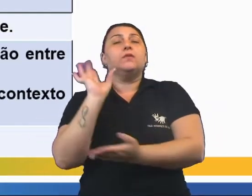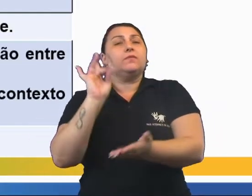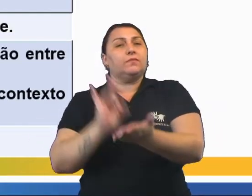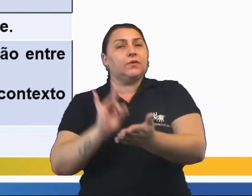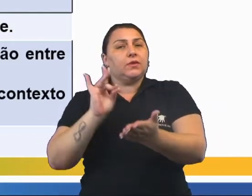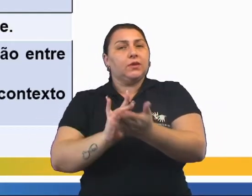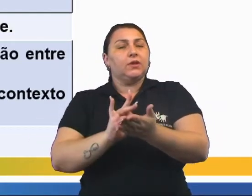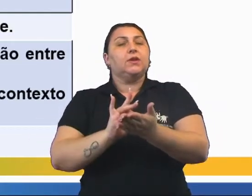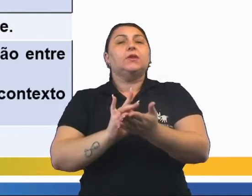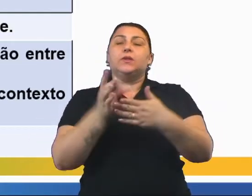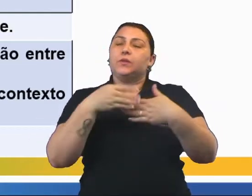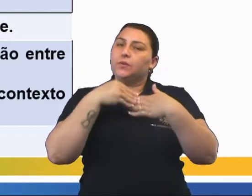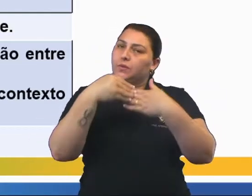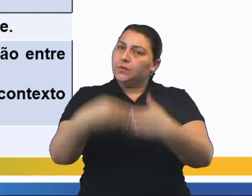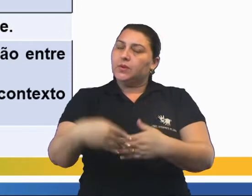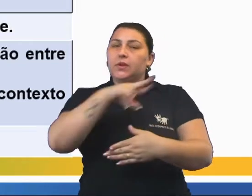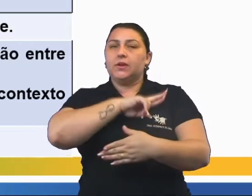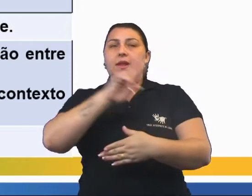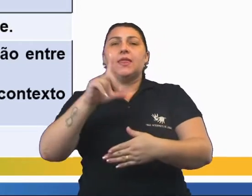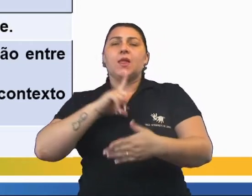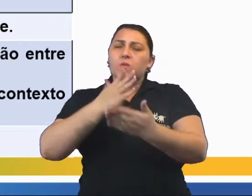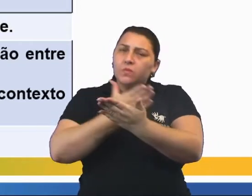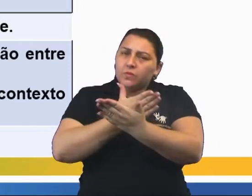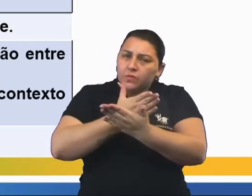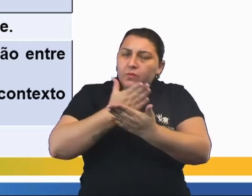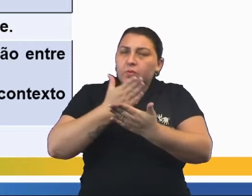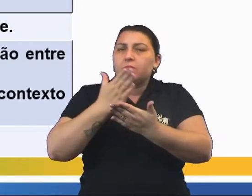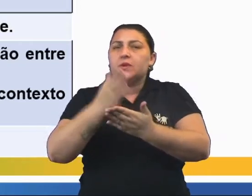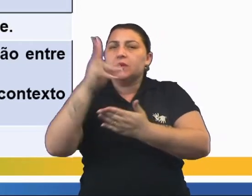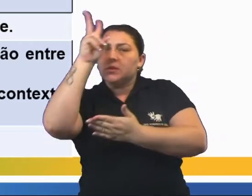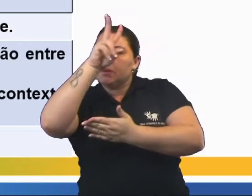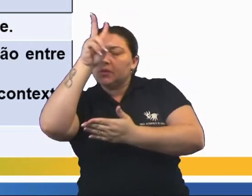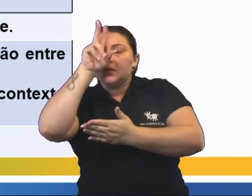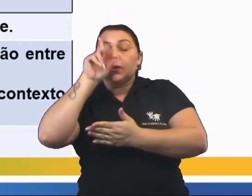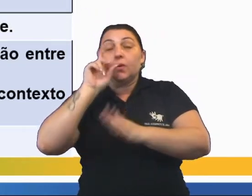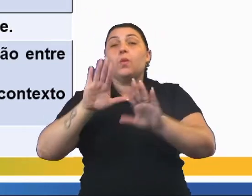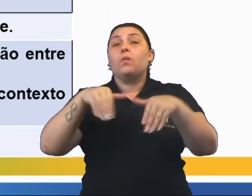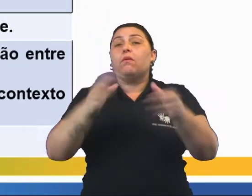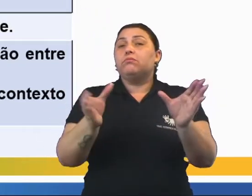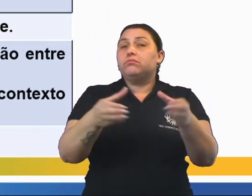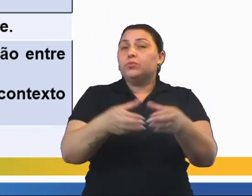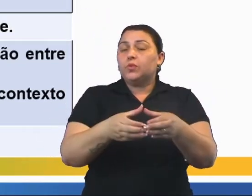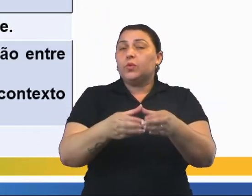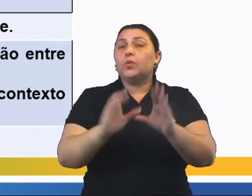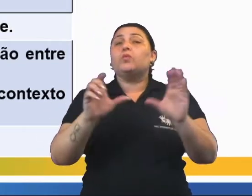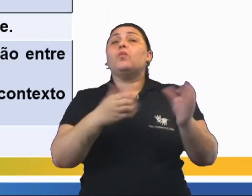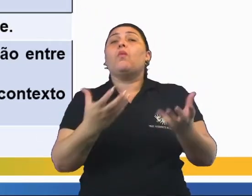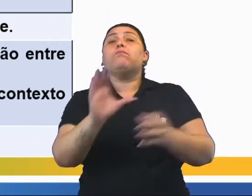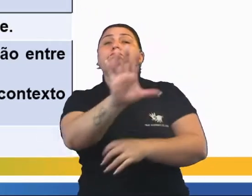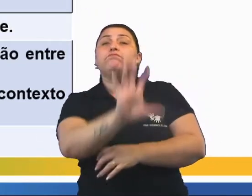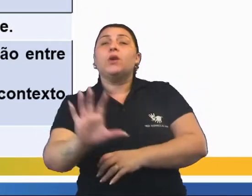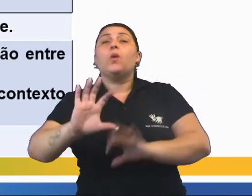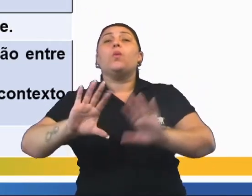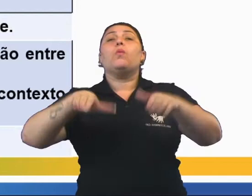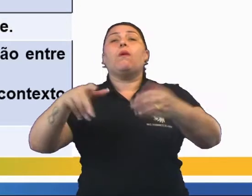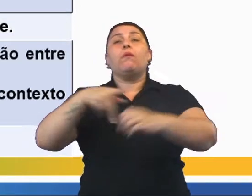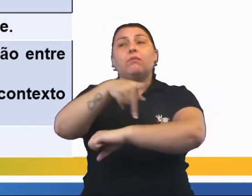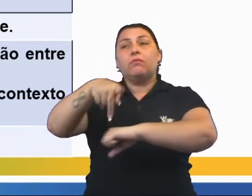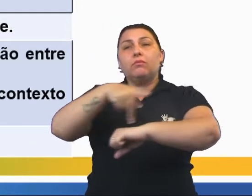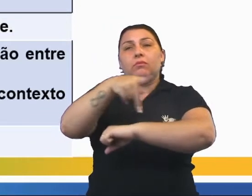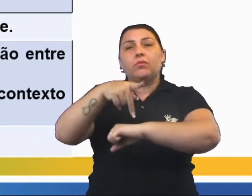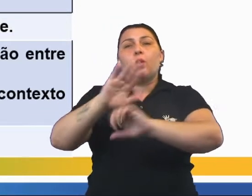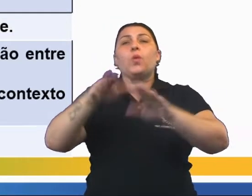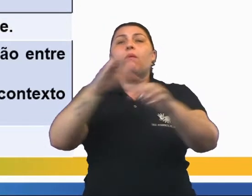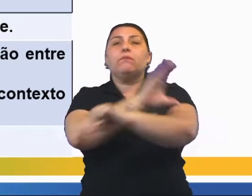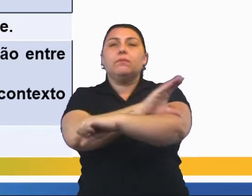fatos levaram essa religião a ter o seu começo na história? Que grupos? Em que região? Em que país? Em